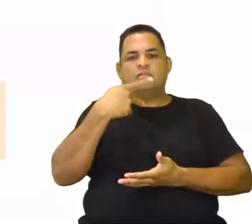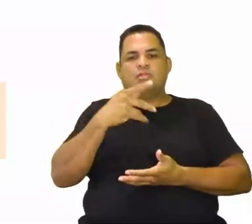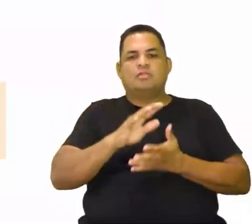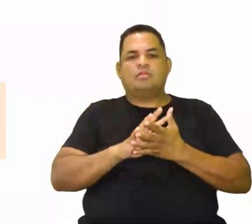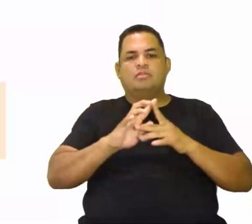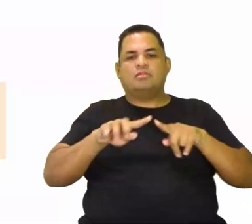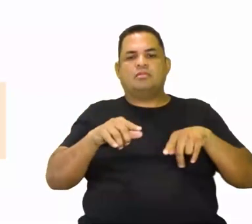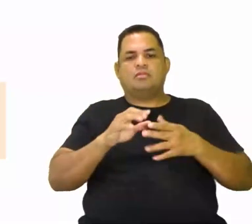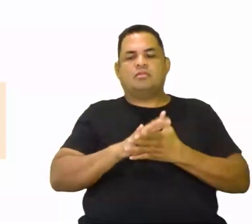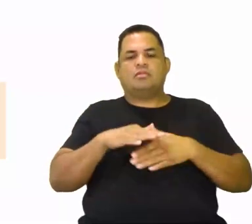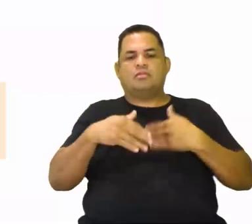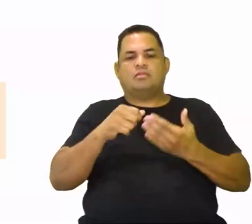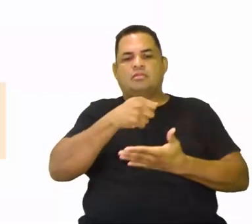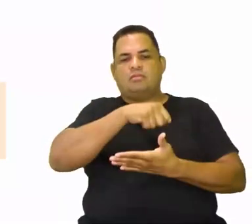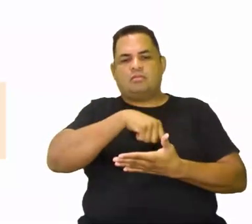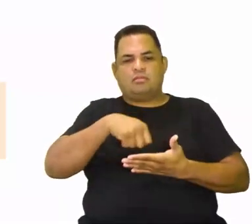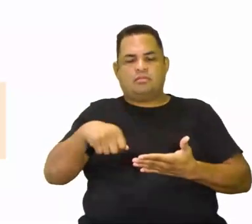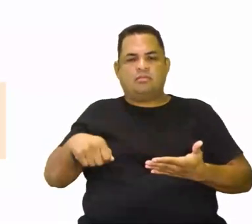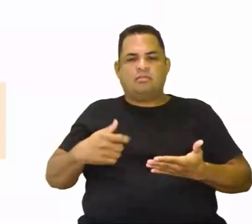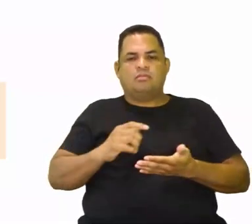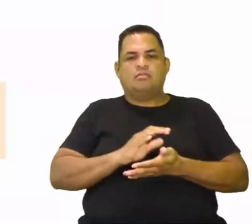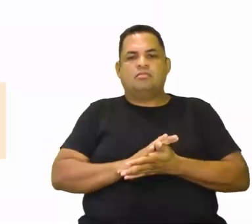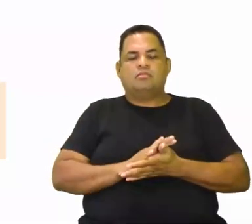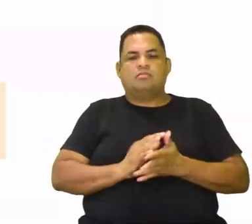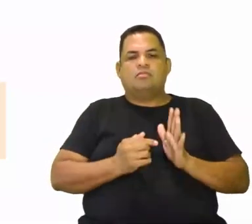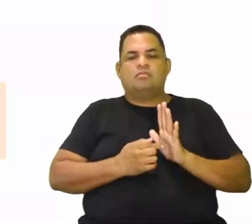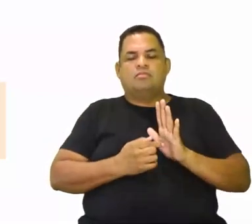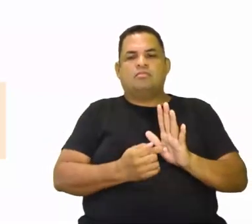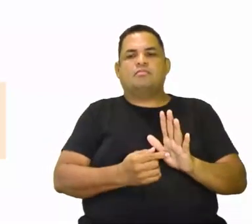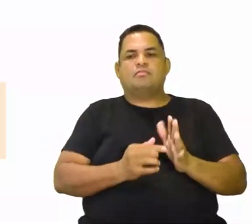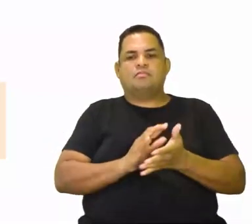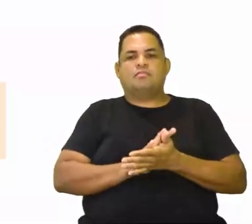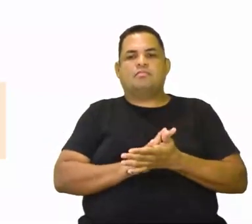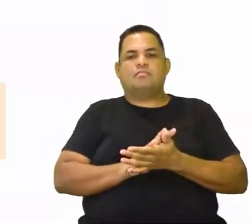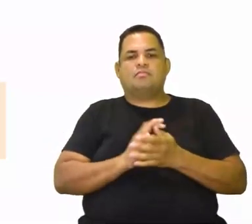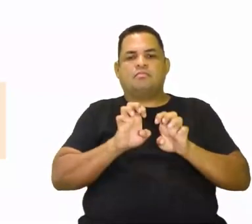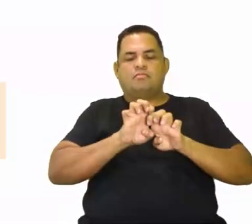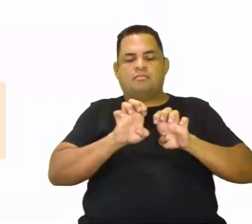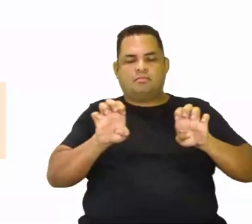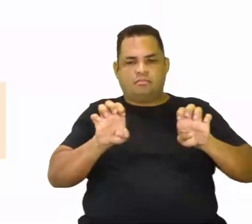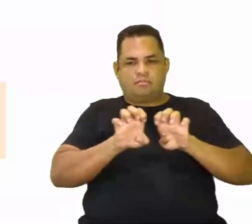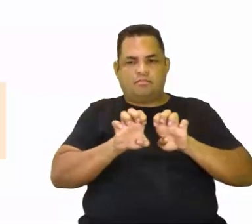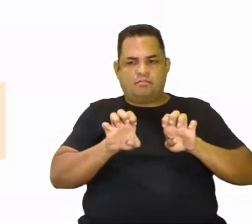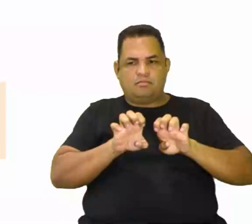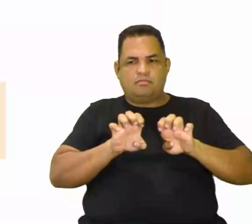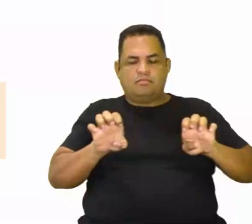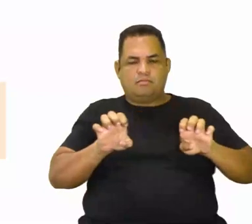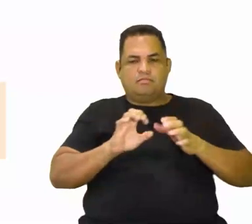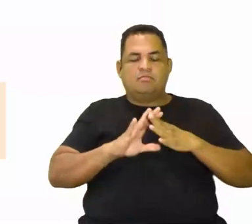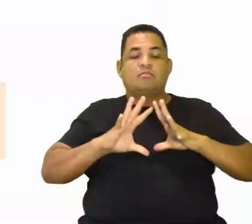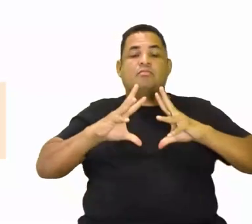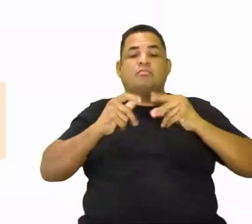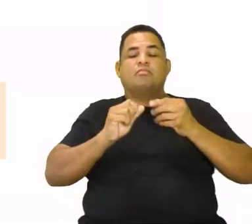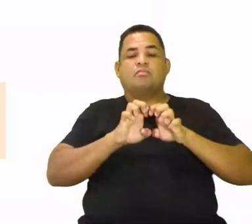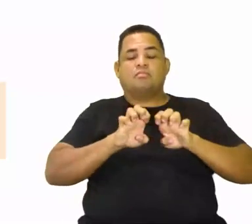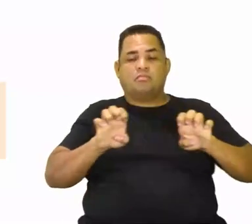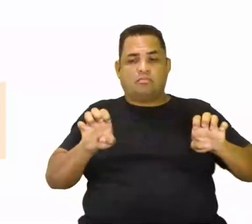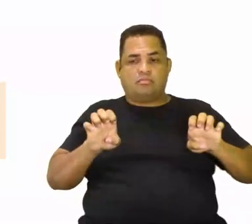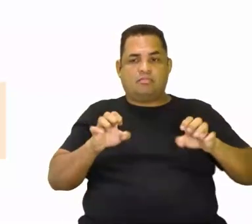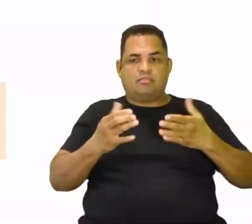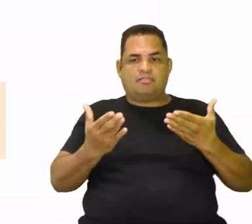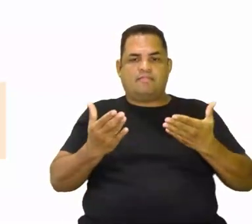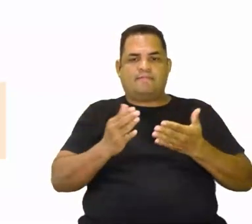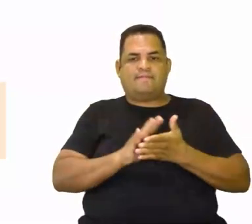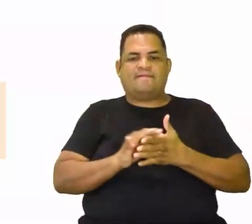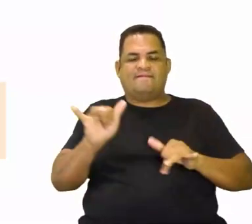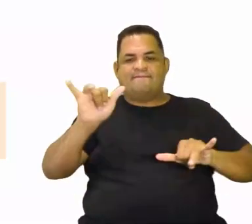mas quando eu escrevo demonstrando através de uma equação. Toda equação, no caso